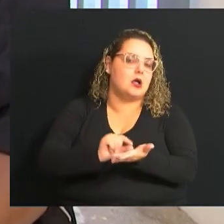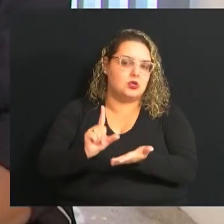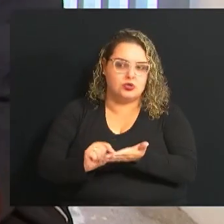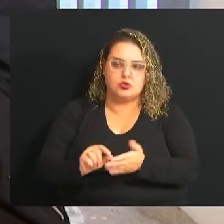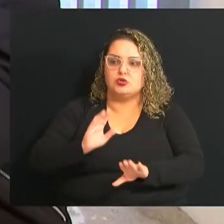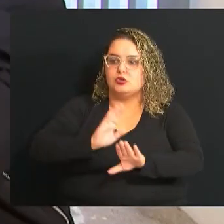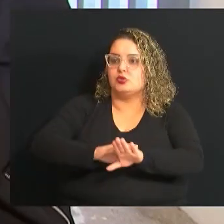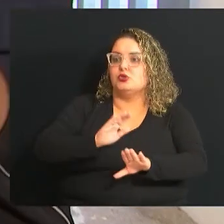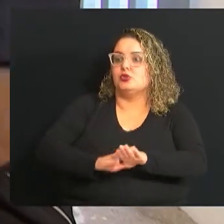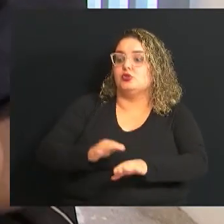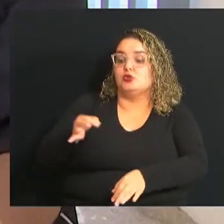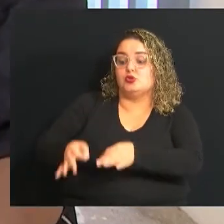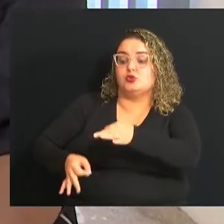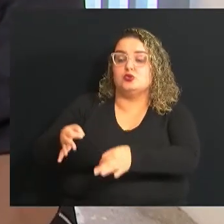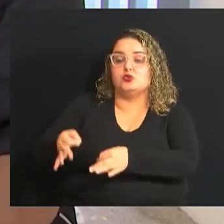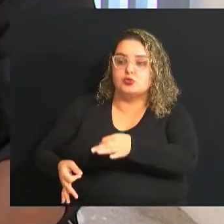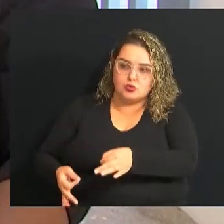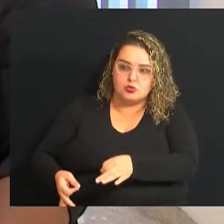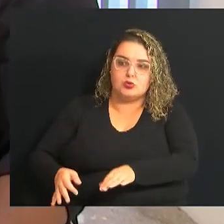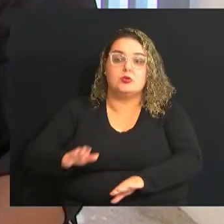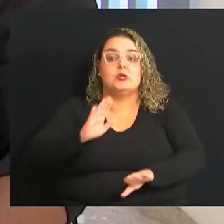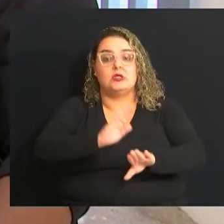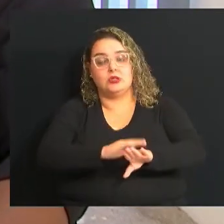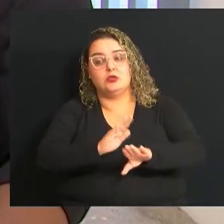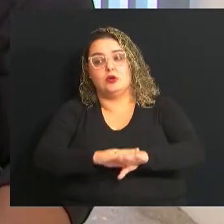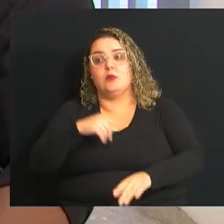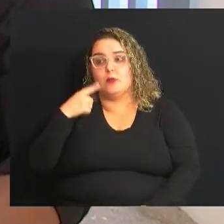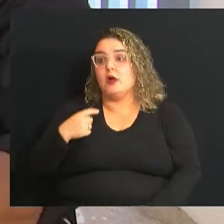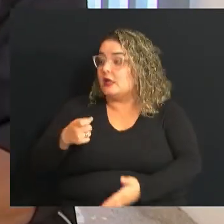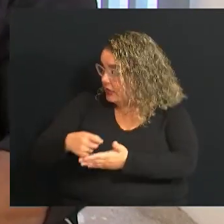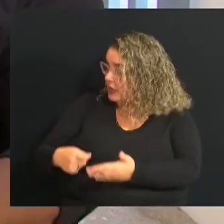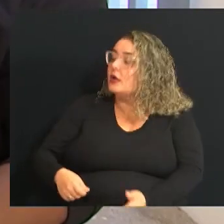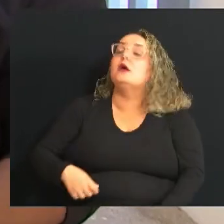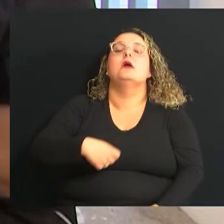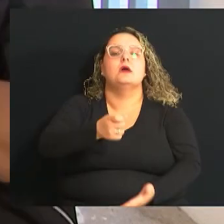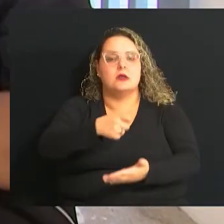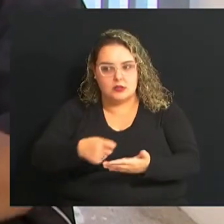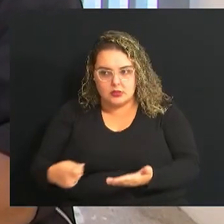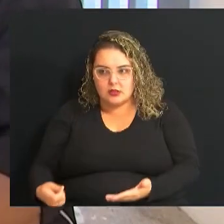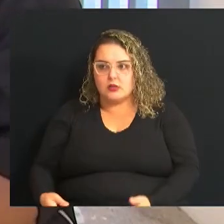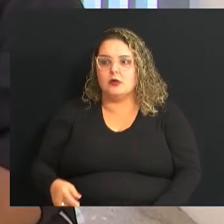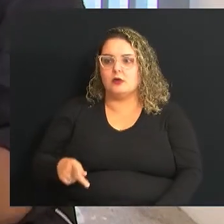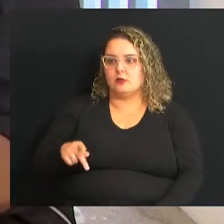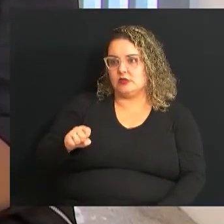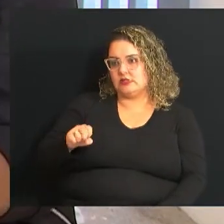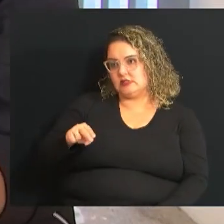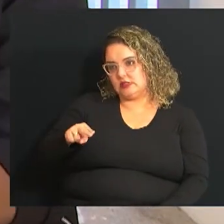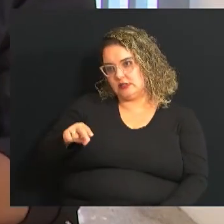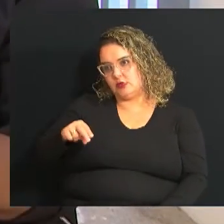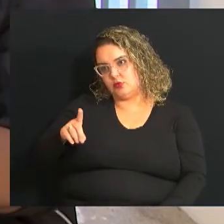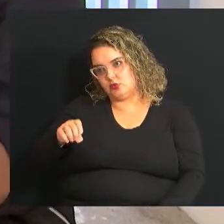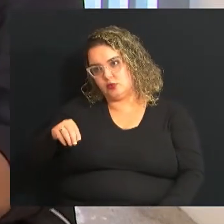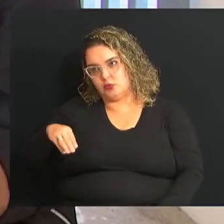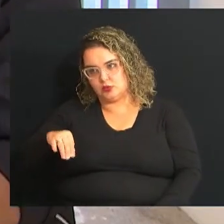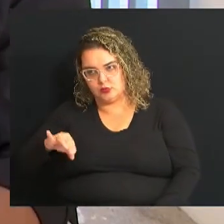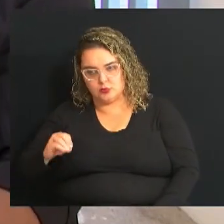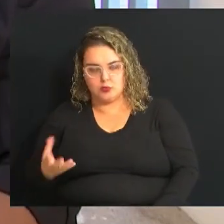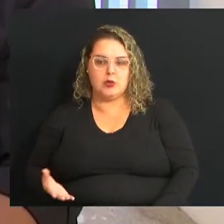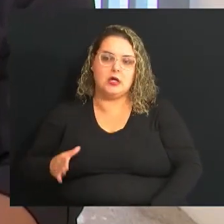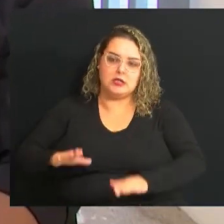fora, obviamente, mas que eram tratados de uma forma cruel. Então ele também defendia esses estrangeiros e muitos deles de